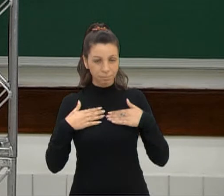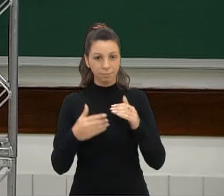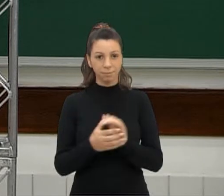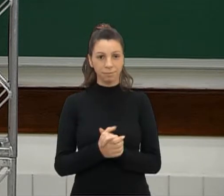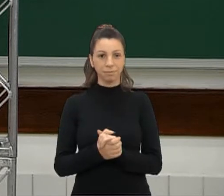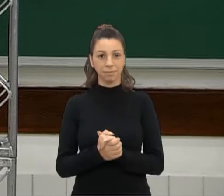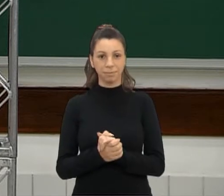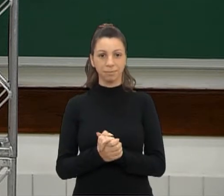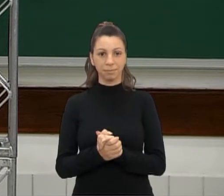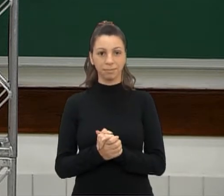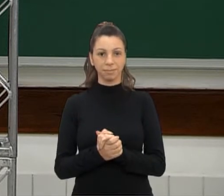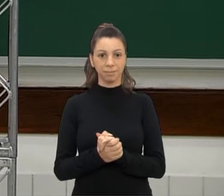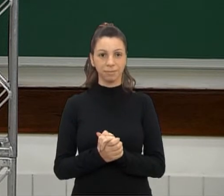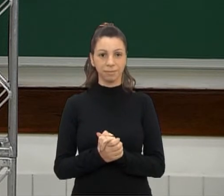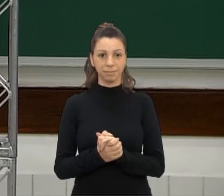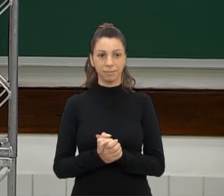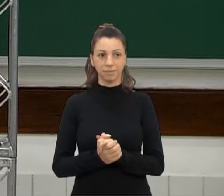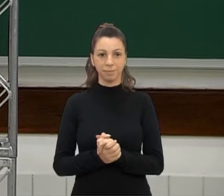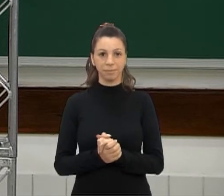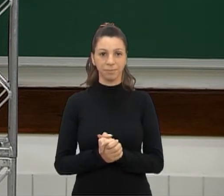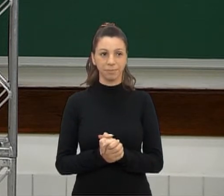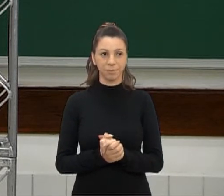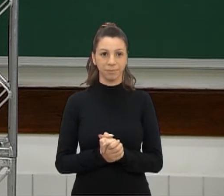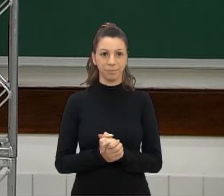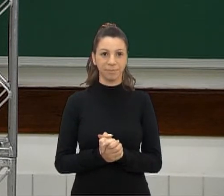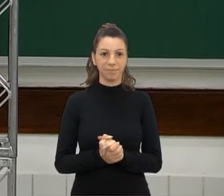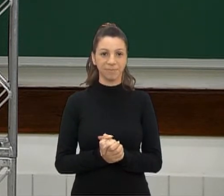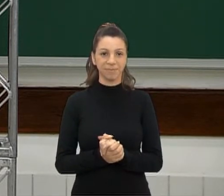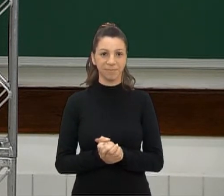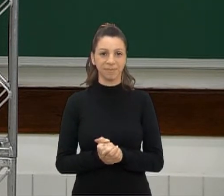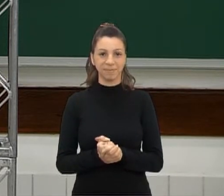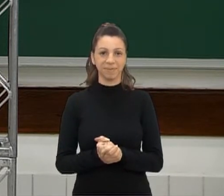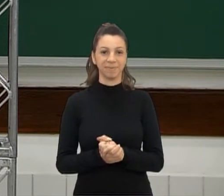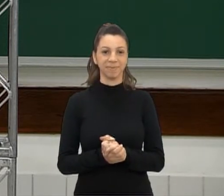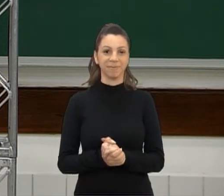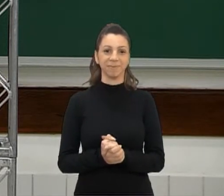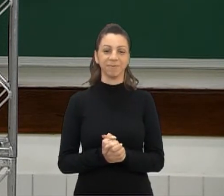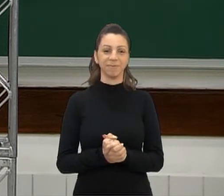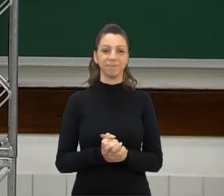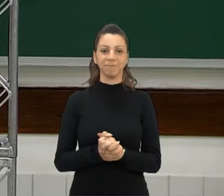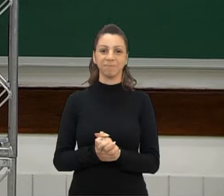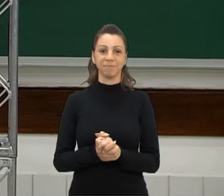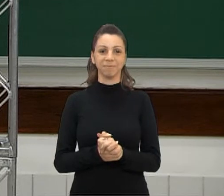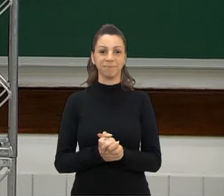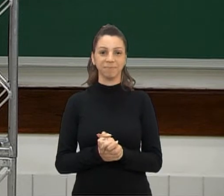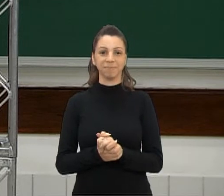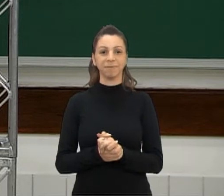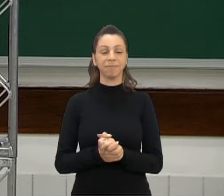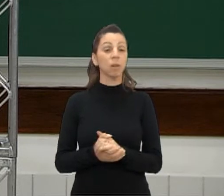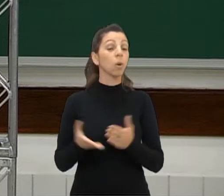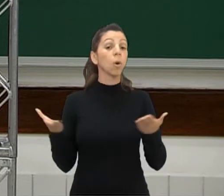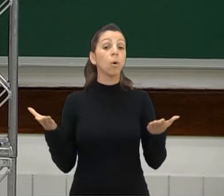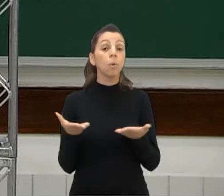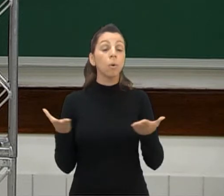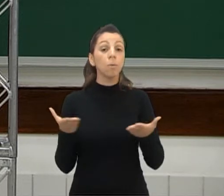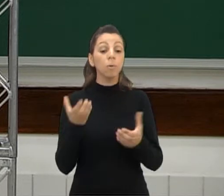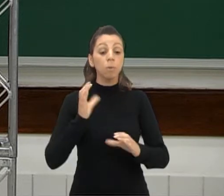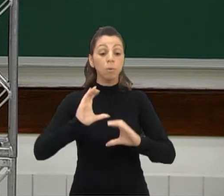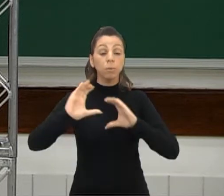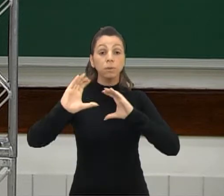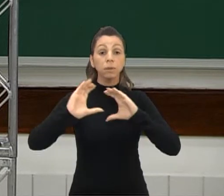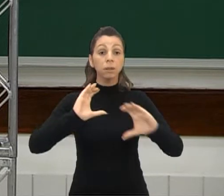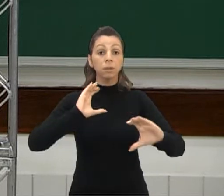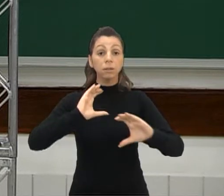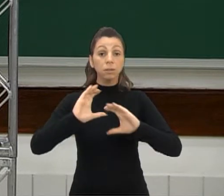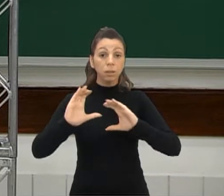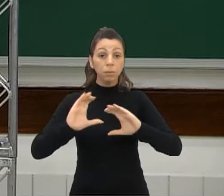Passamos? Então, vamos. A ver, como nos comunicamos hoje? Como é que